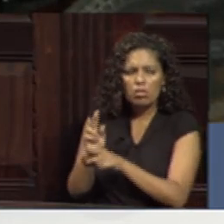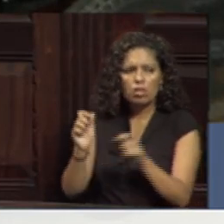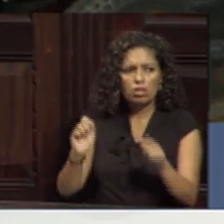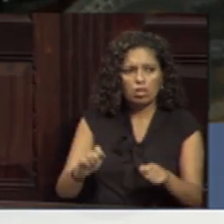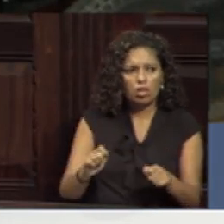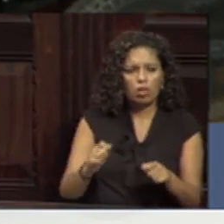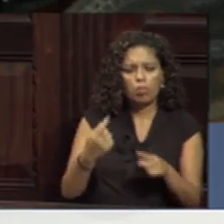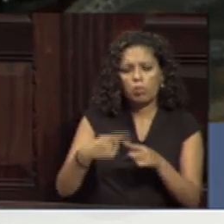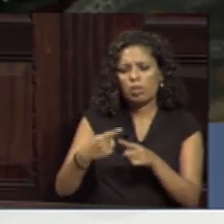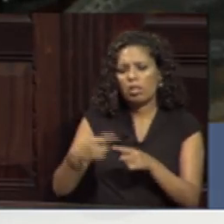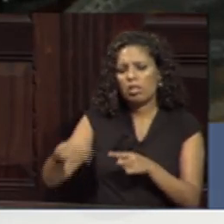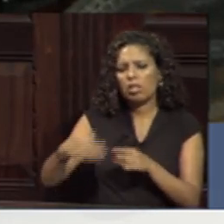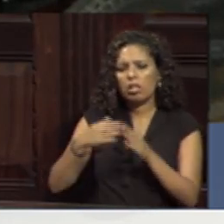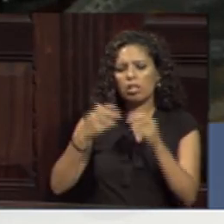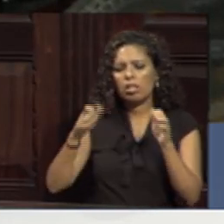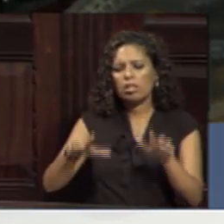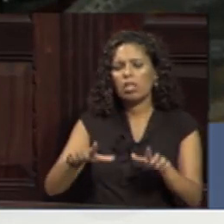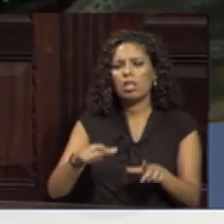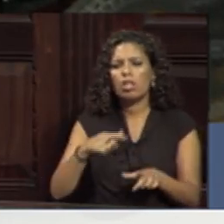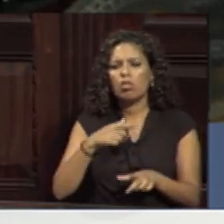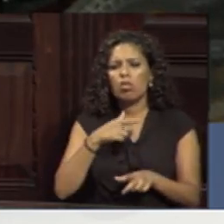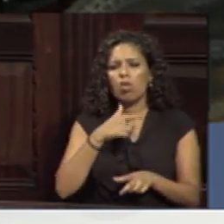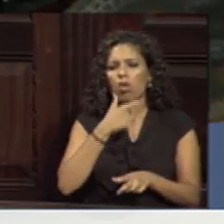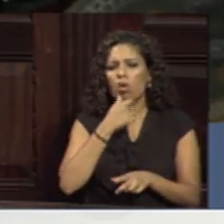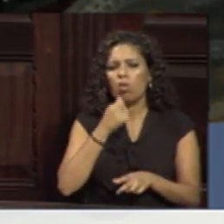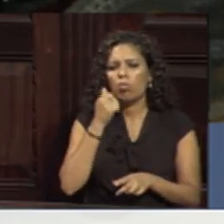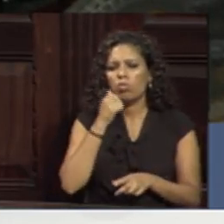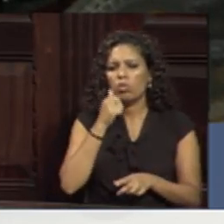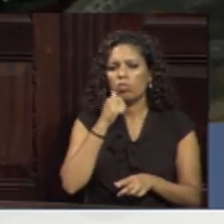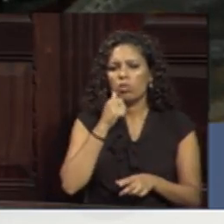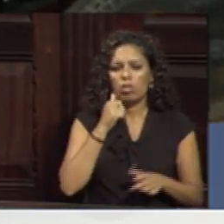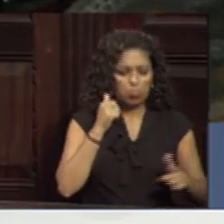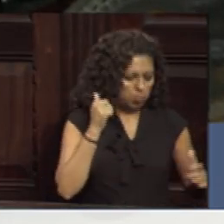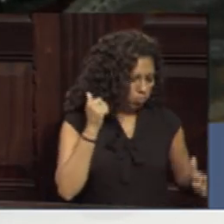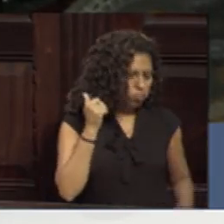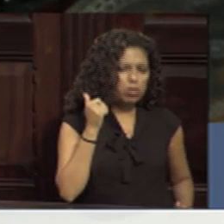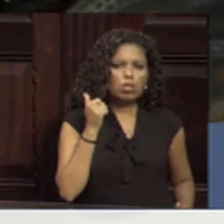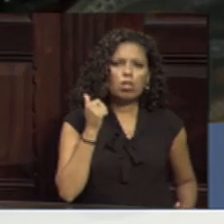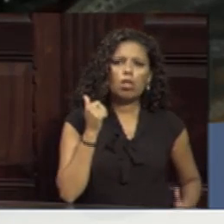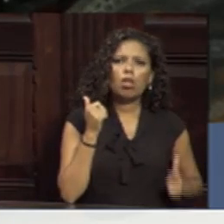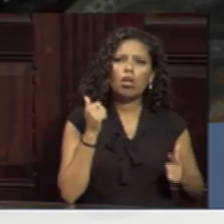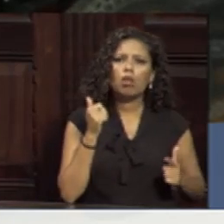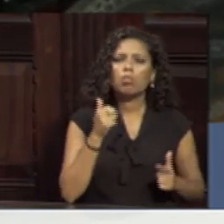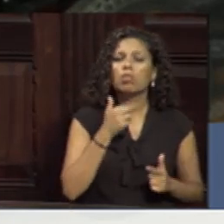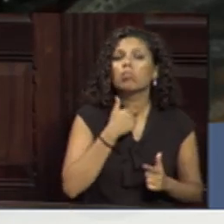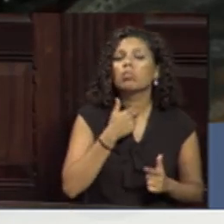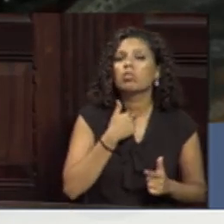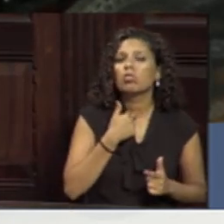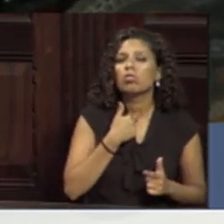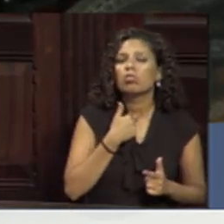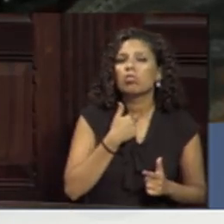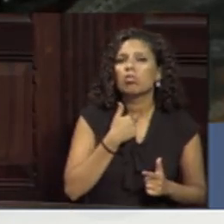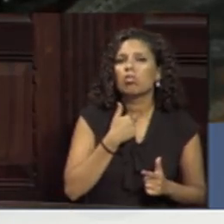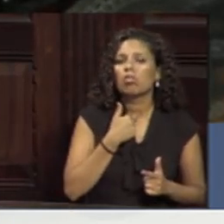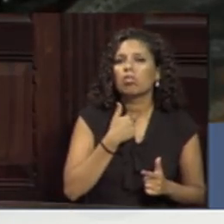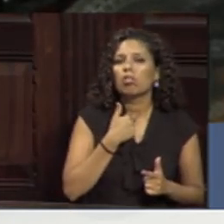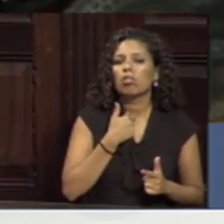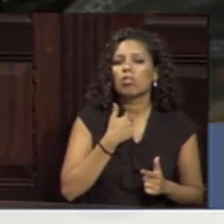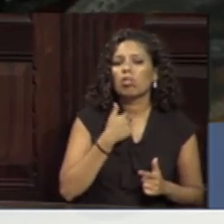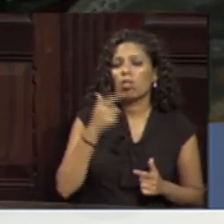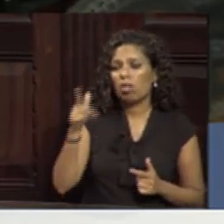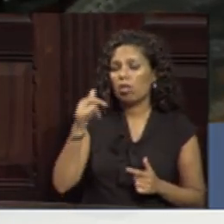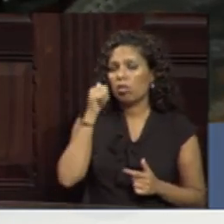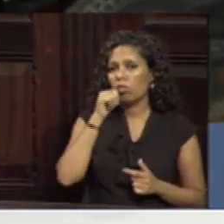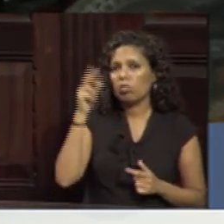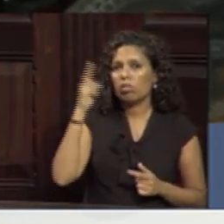letais. Essa vereadora morreu, estava lá no carrinho dela, né? Indo para casa, o carrinho